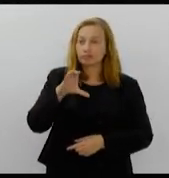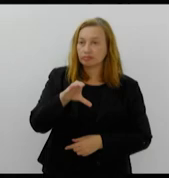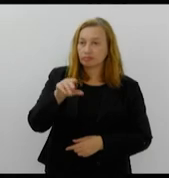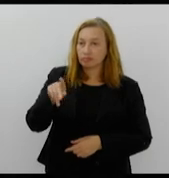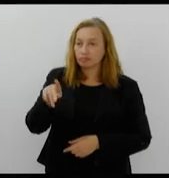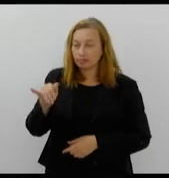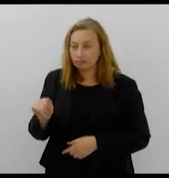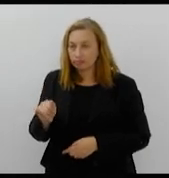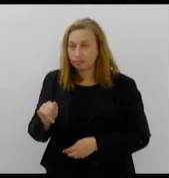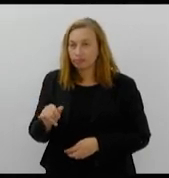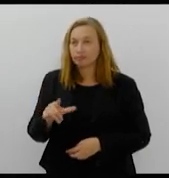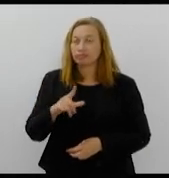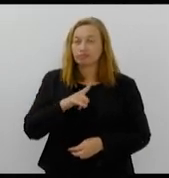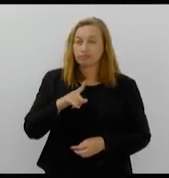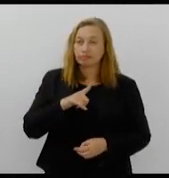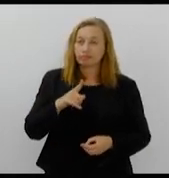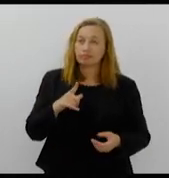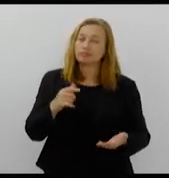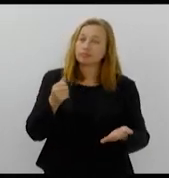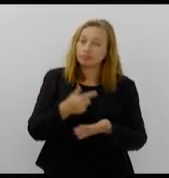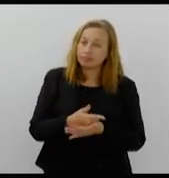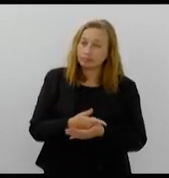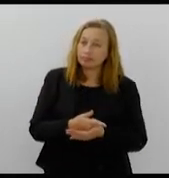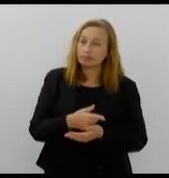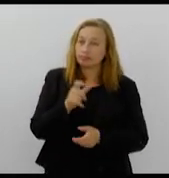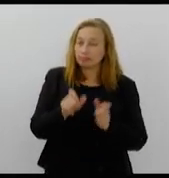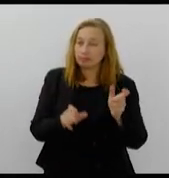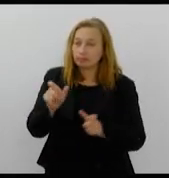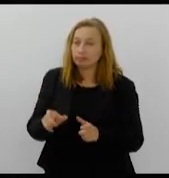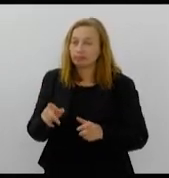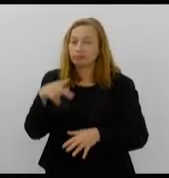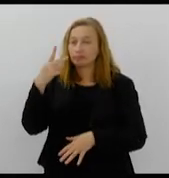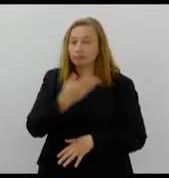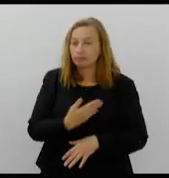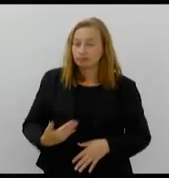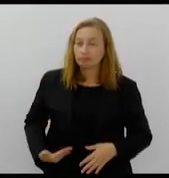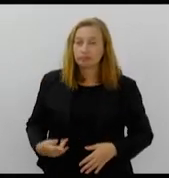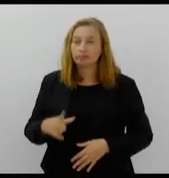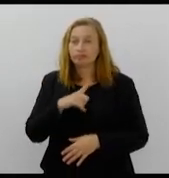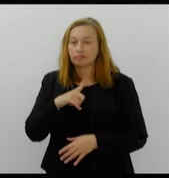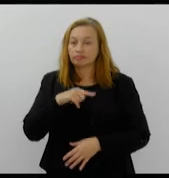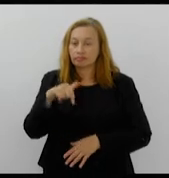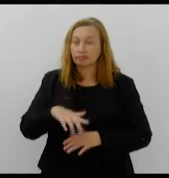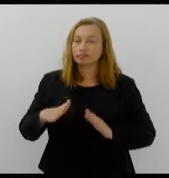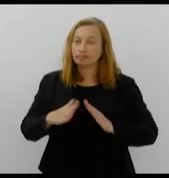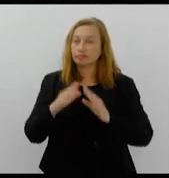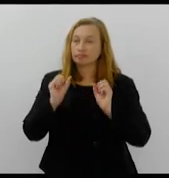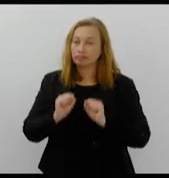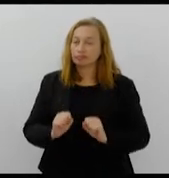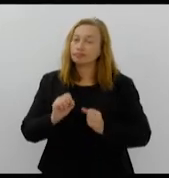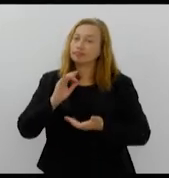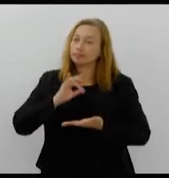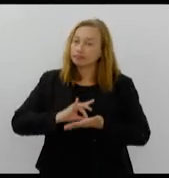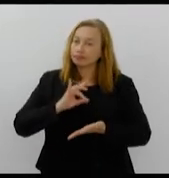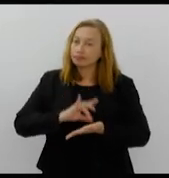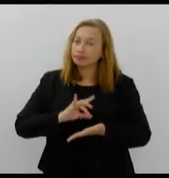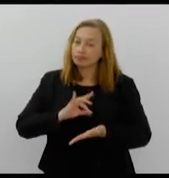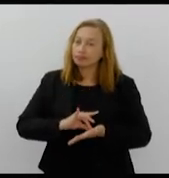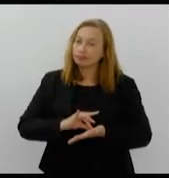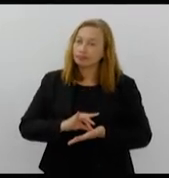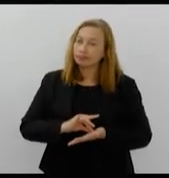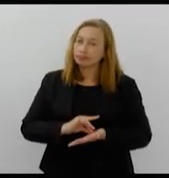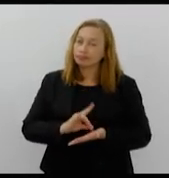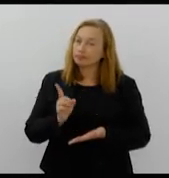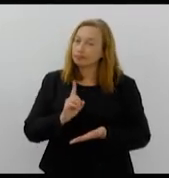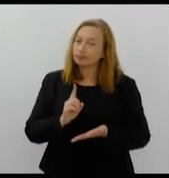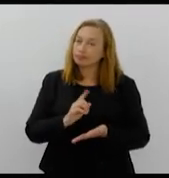ter indenização, nós temos que ter políticas aqui na casa para que a gente possa de verdade apagar, não apagar,